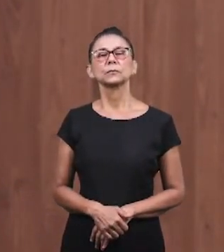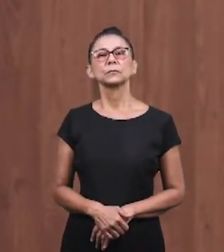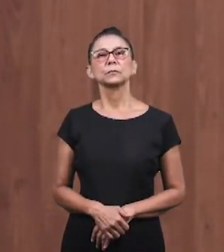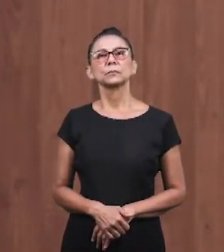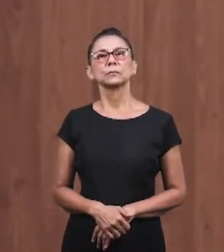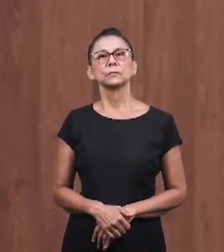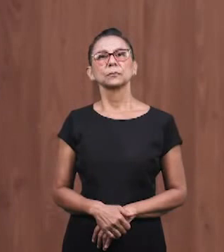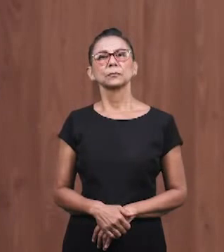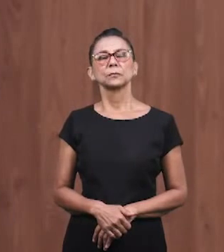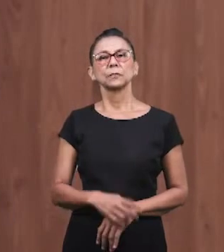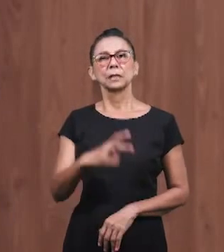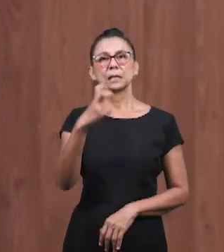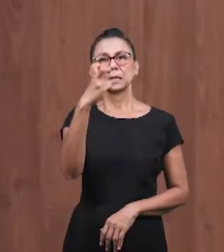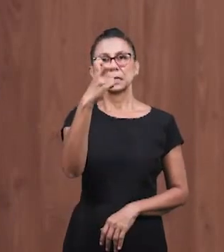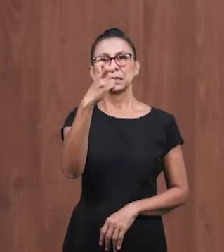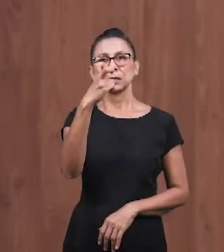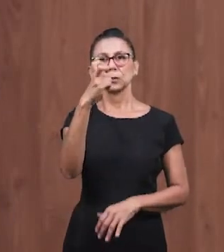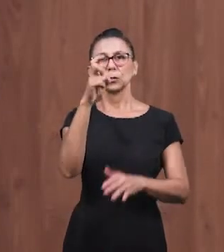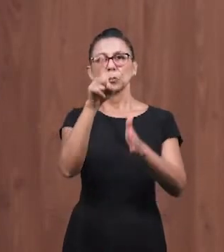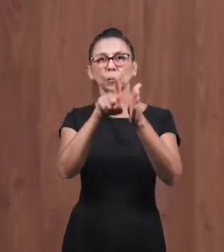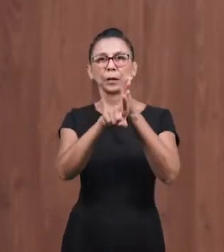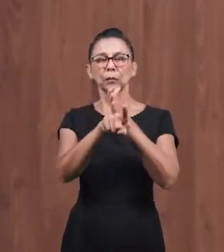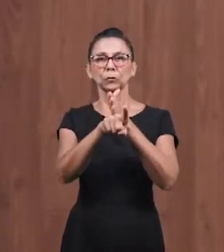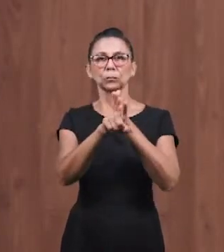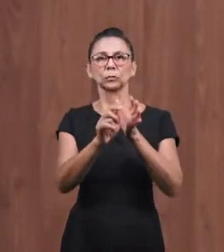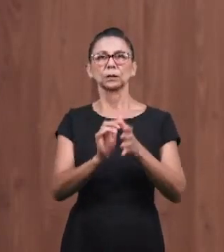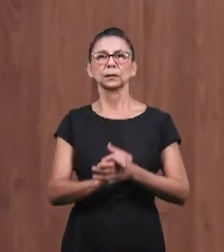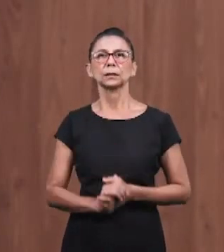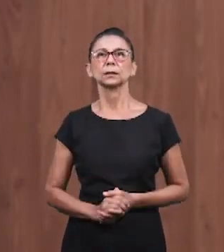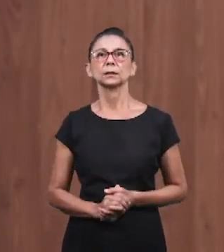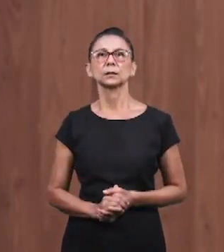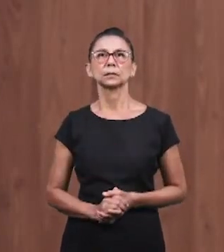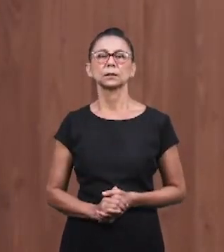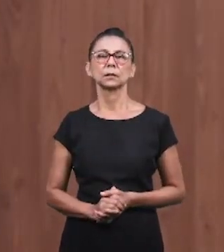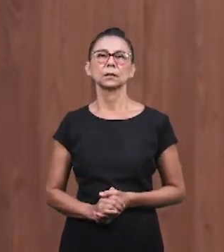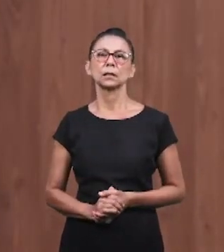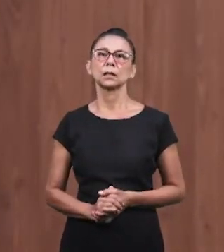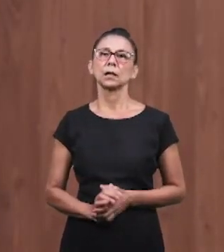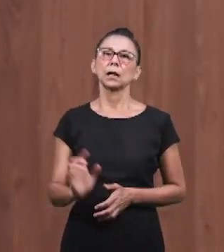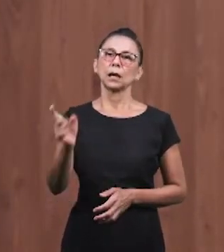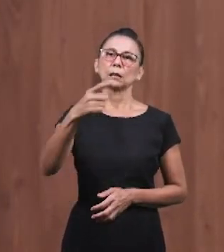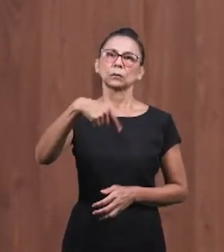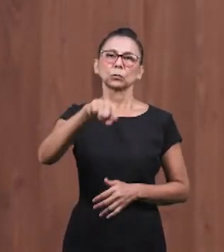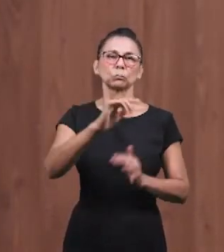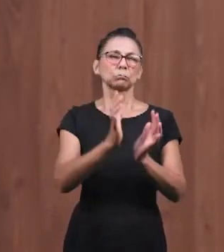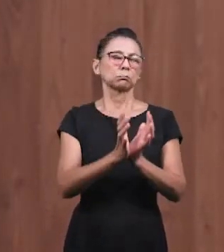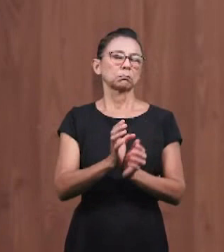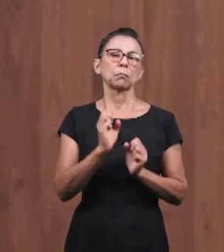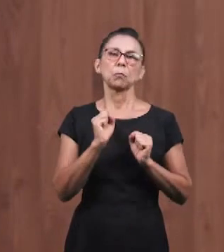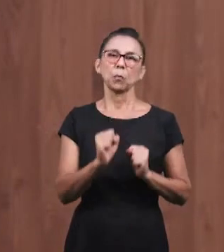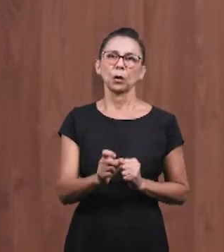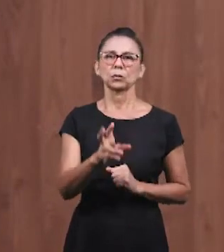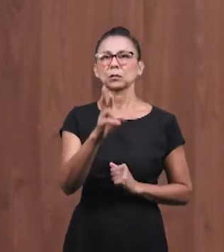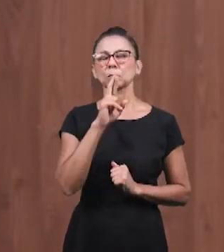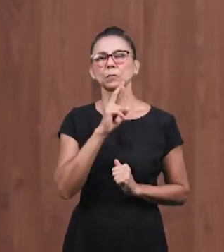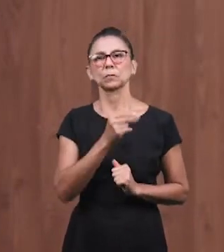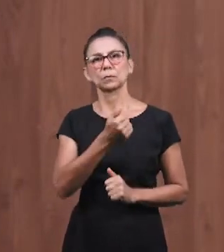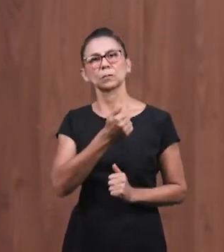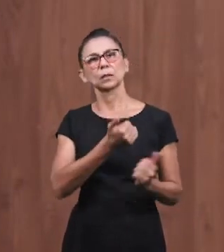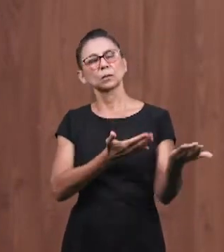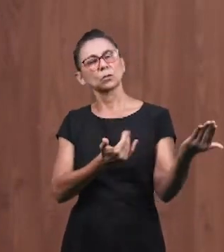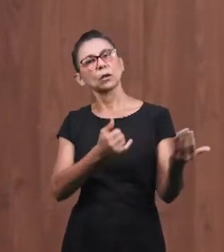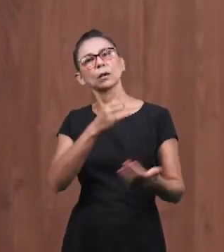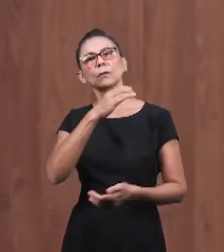uma composição de 5 perguntas que foram direcionadas a todos, a qualquer pessoa para responder, a jovens, a criança,